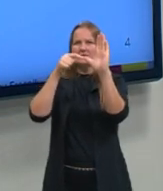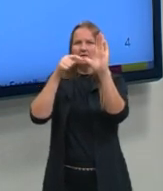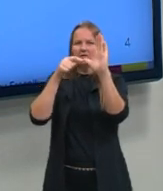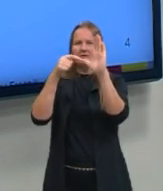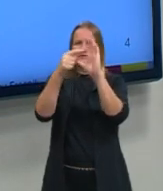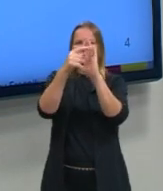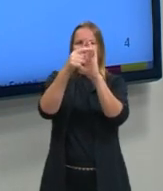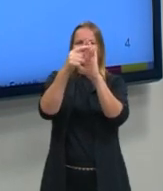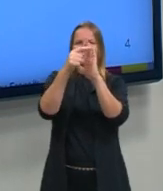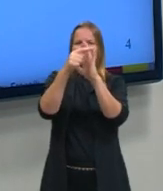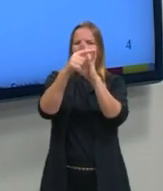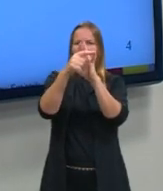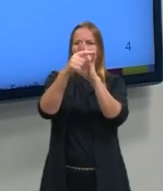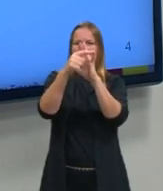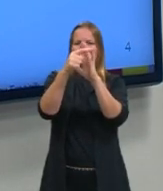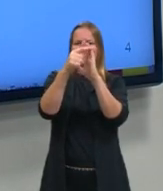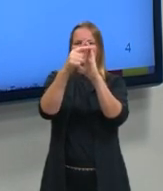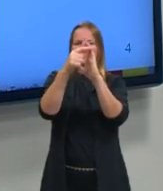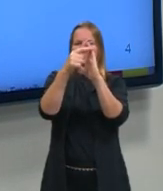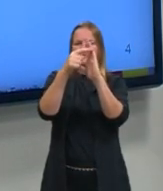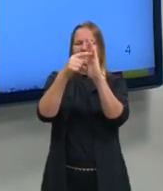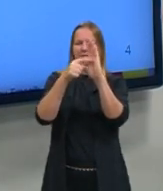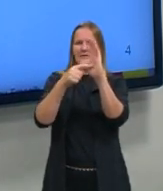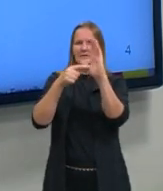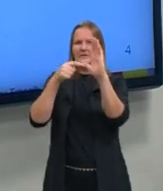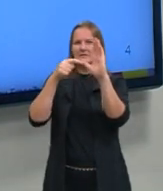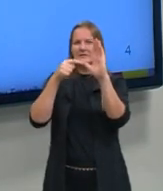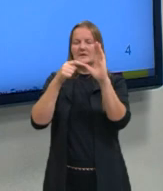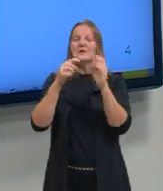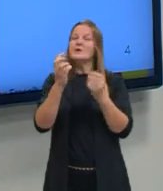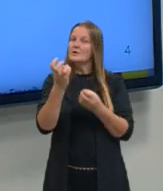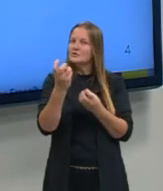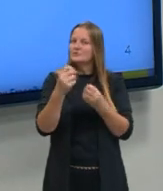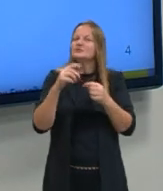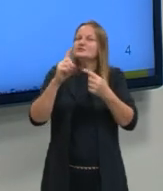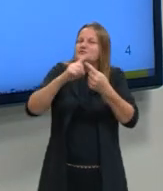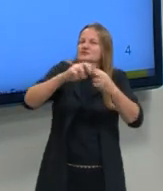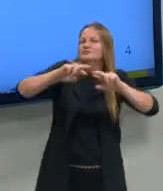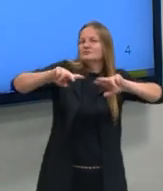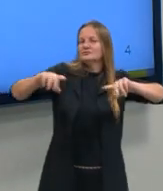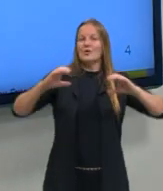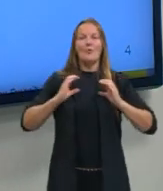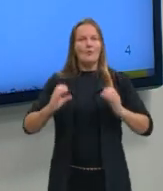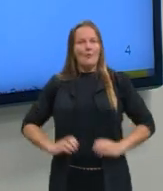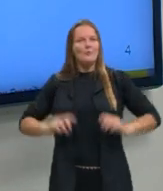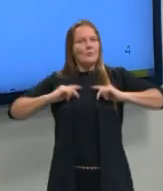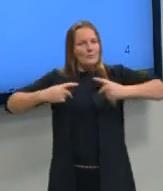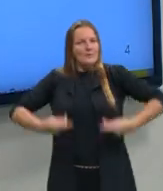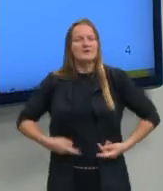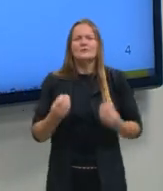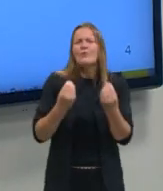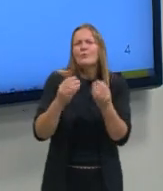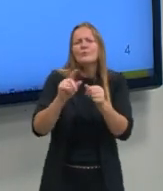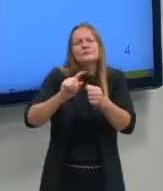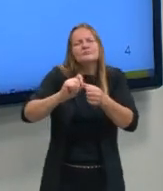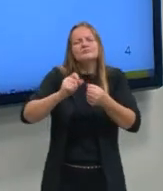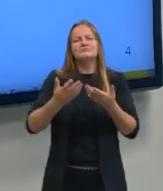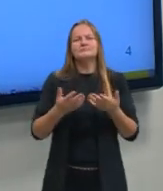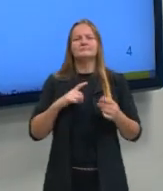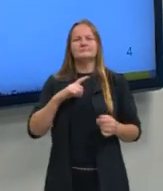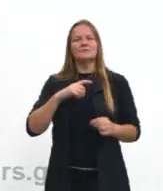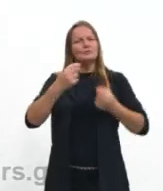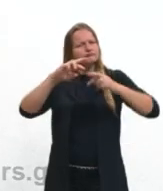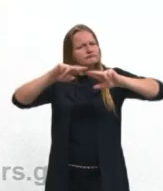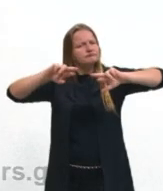o dedo indicador certo Essas são algumas das medidas que a gente tenta o corpo humano né tinha perna enfim